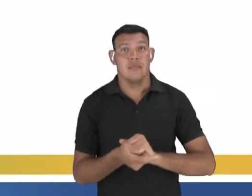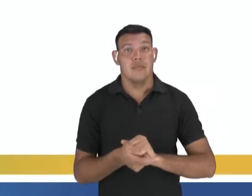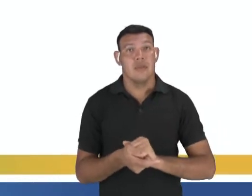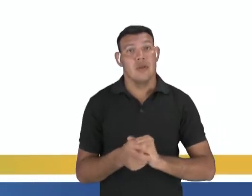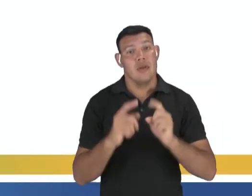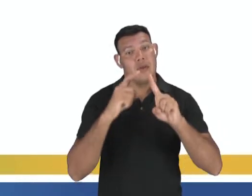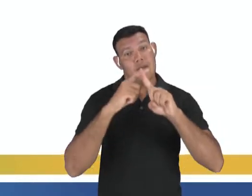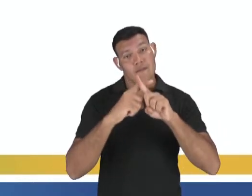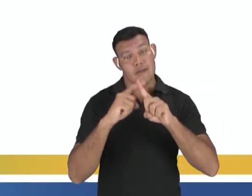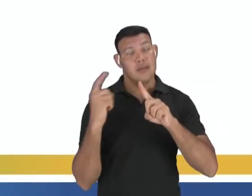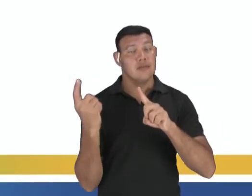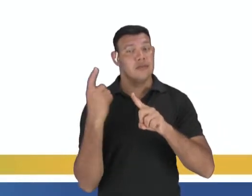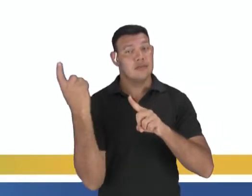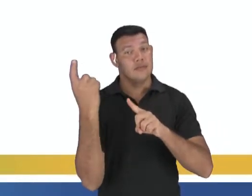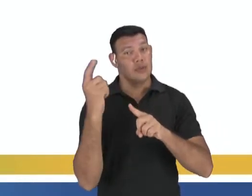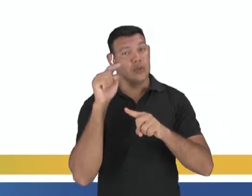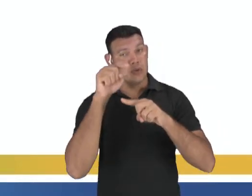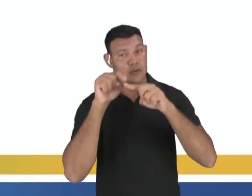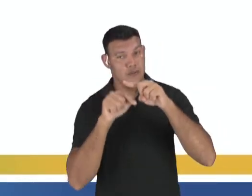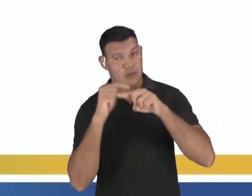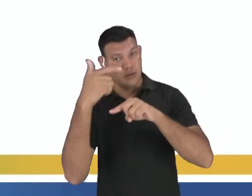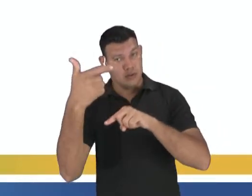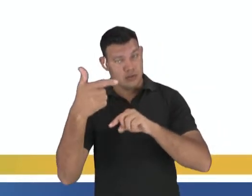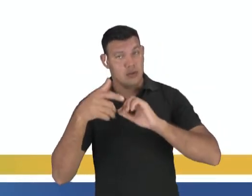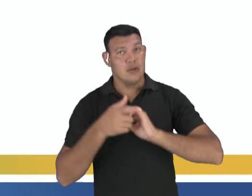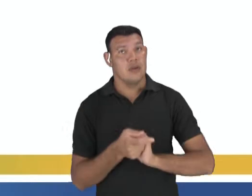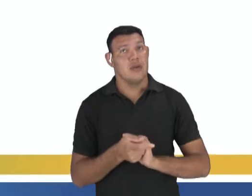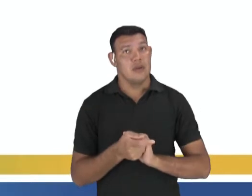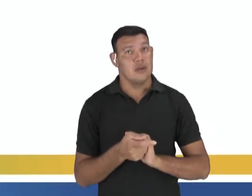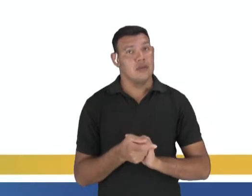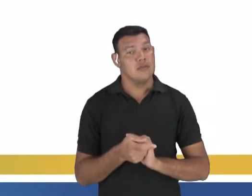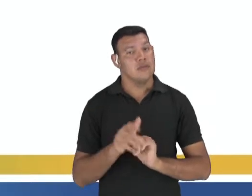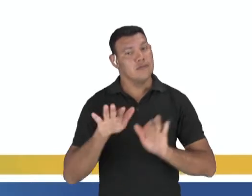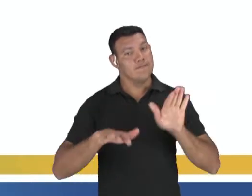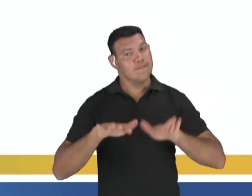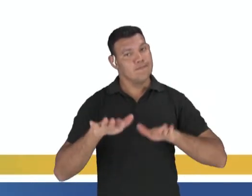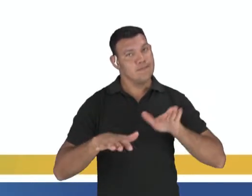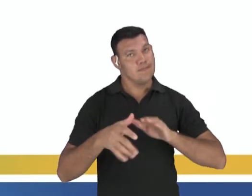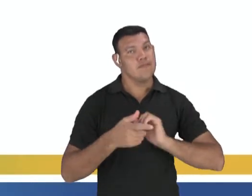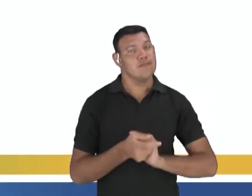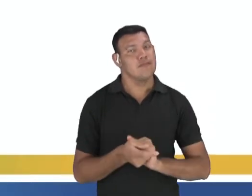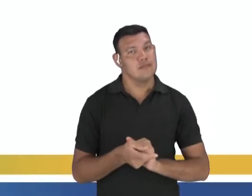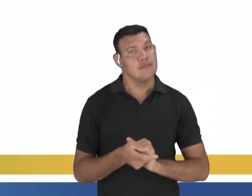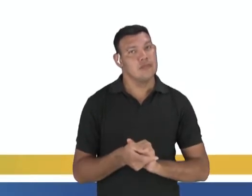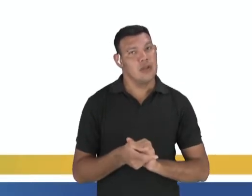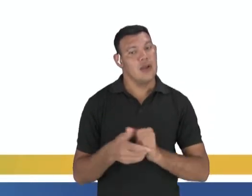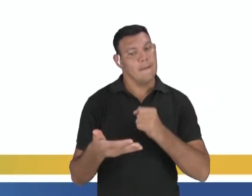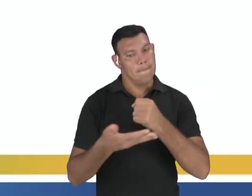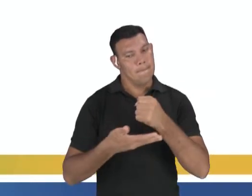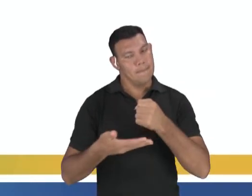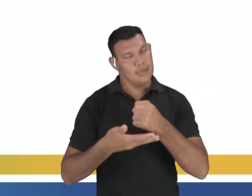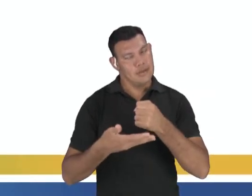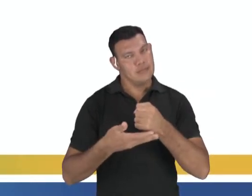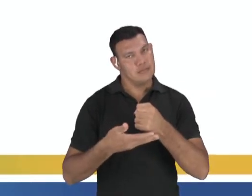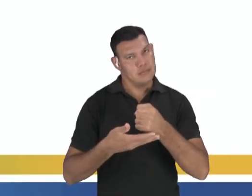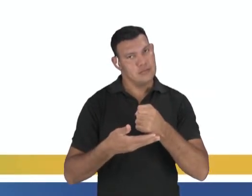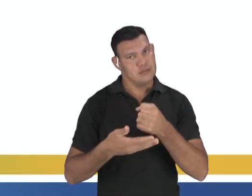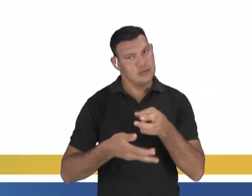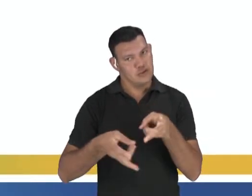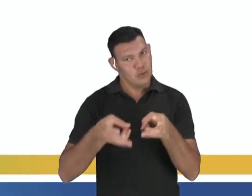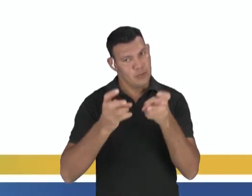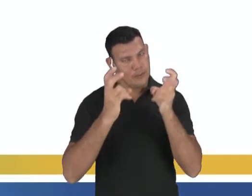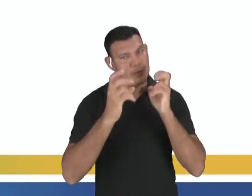base vezes altura sobre 2. Não se esqueça. Lembrando que essa altura ela é relativa à base que você está tomando, certinho? Então,